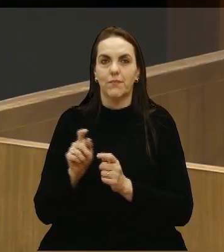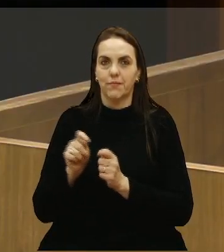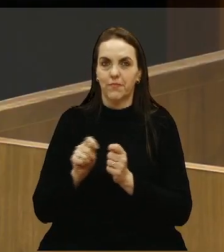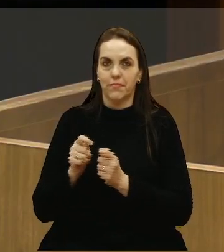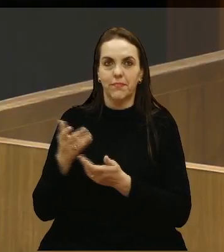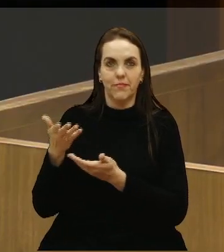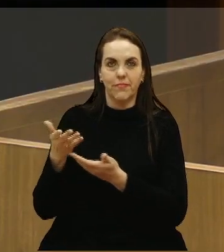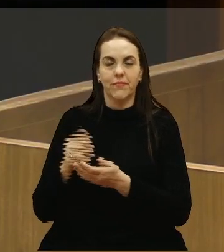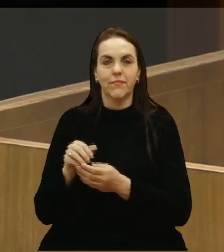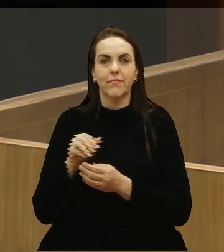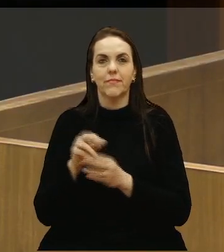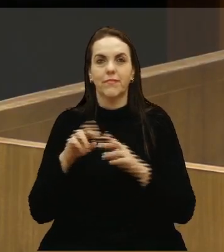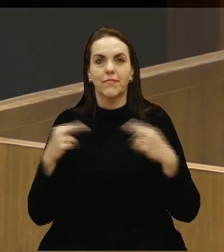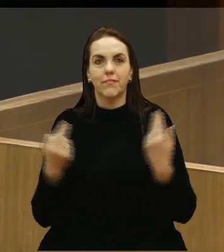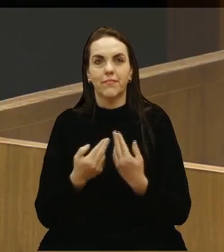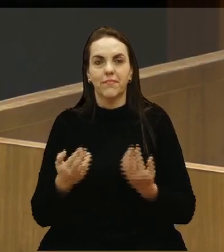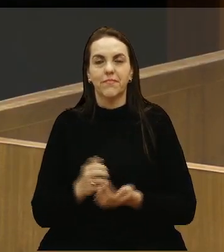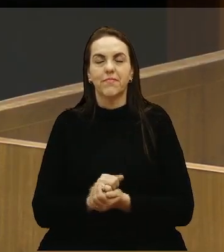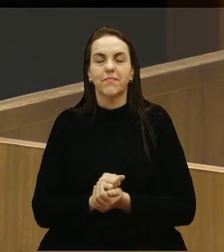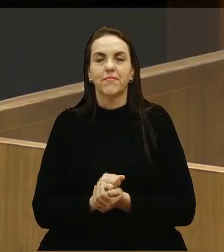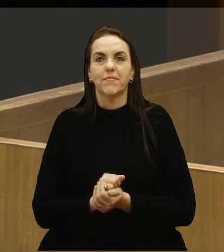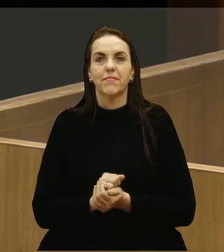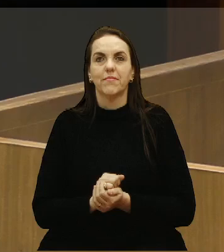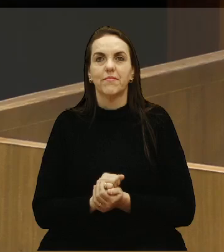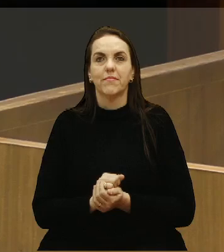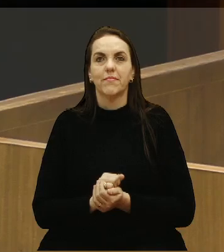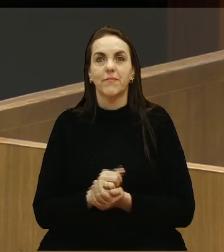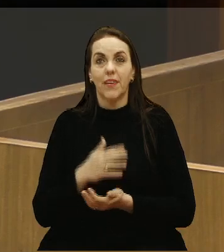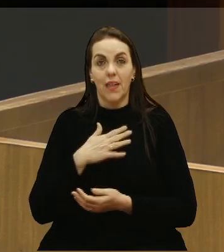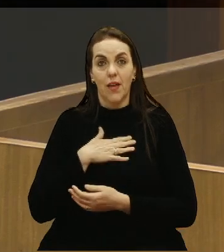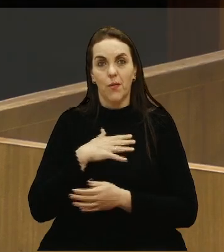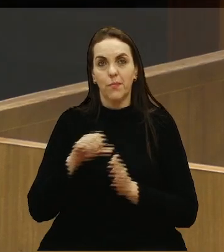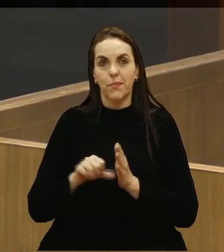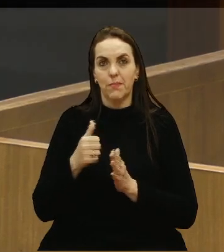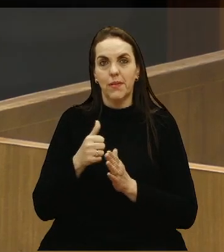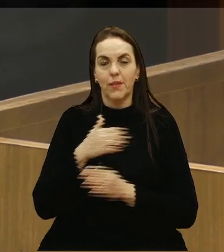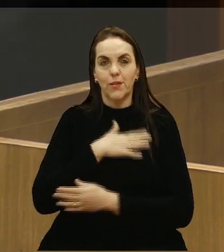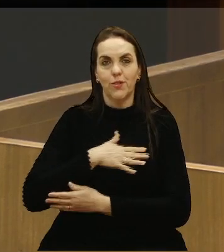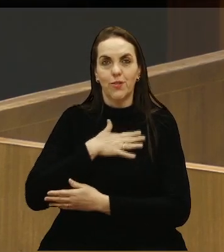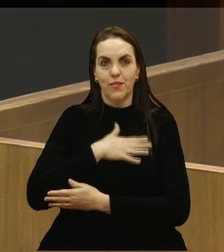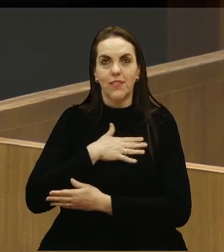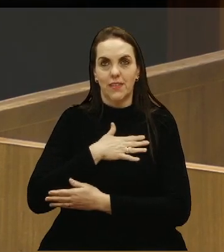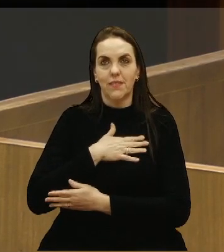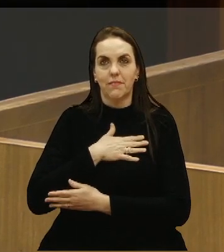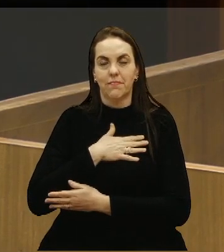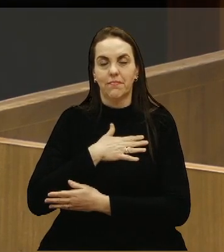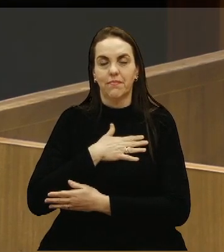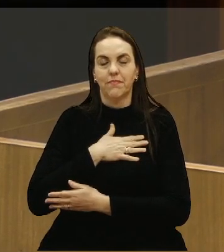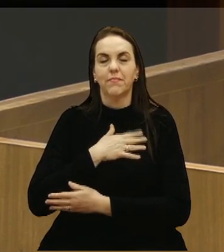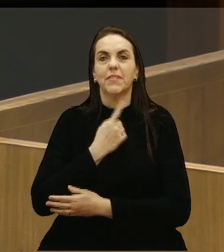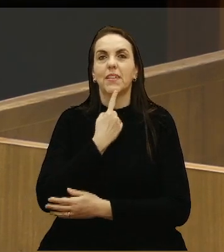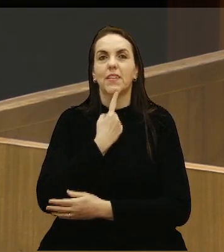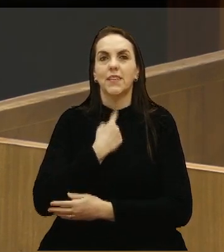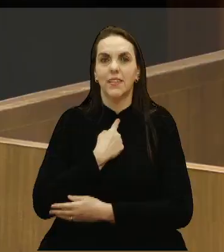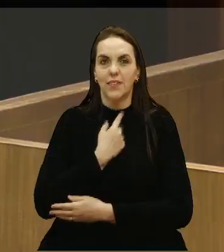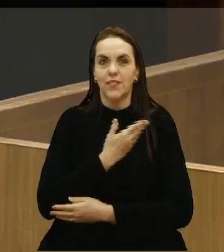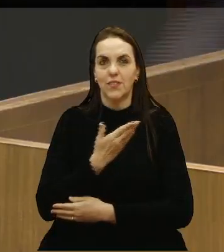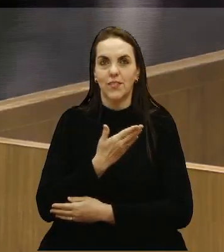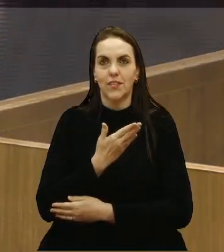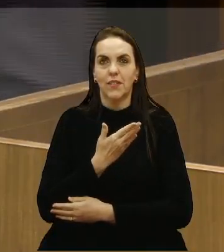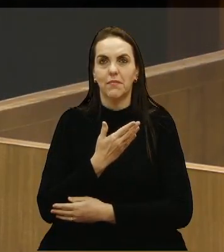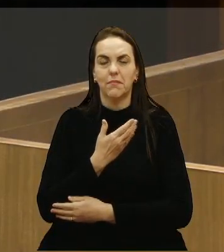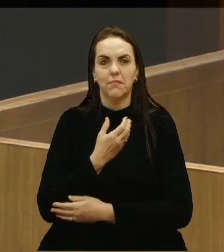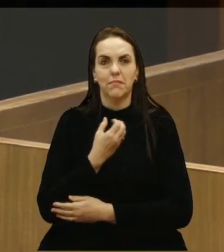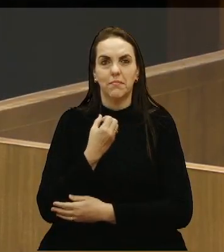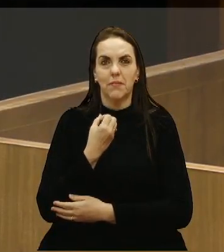sessão de hoje. Eu primeiro gostaria de desejar uma bela